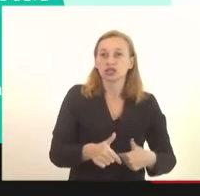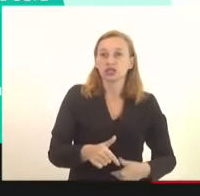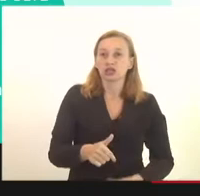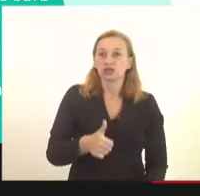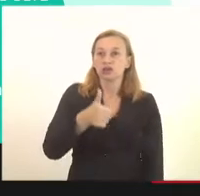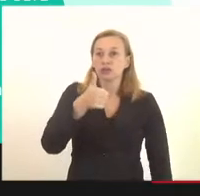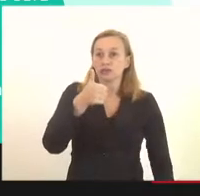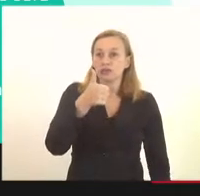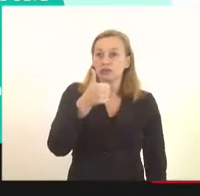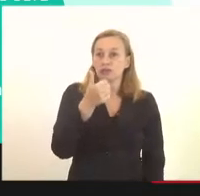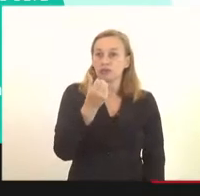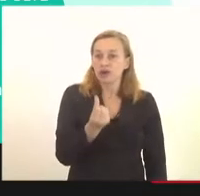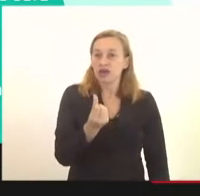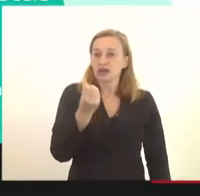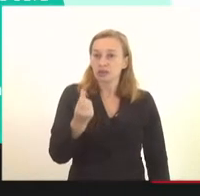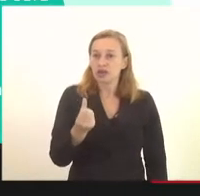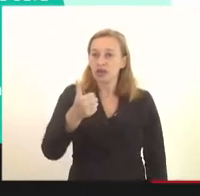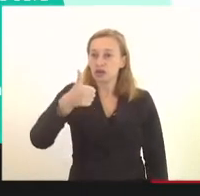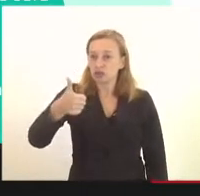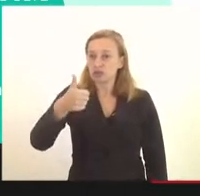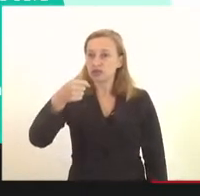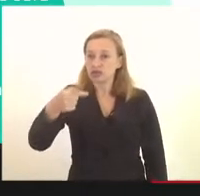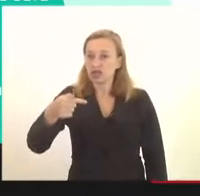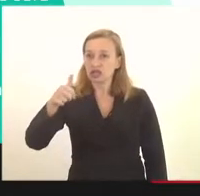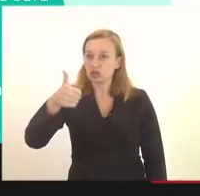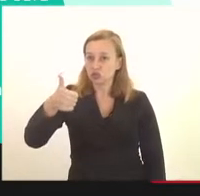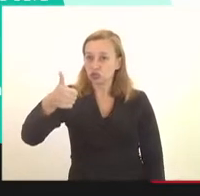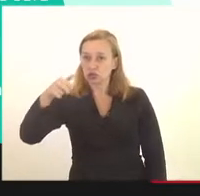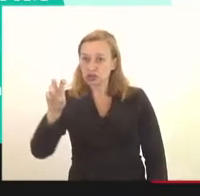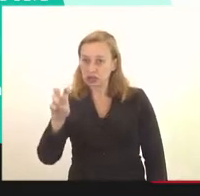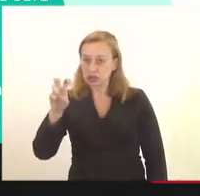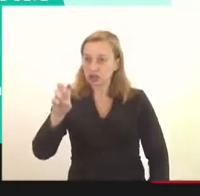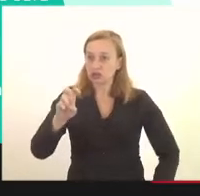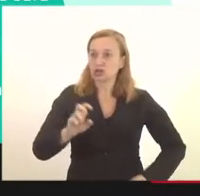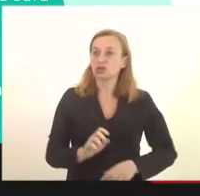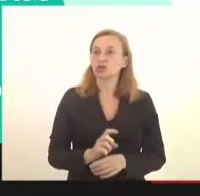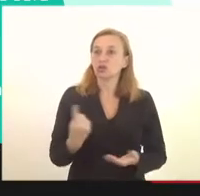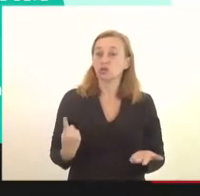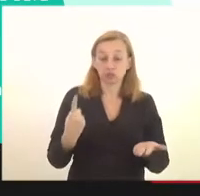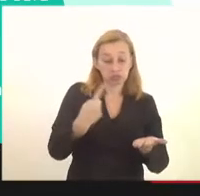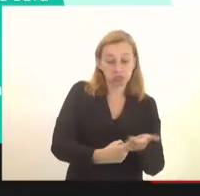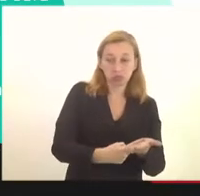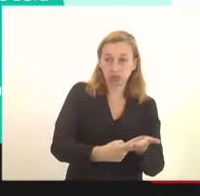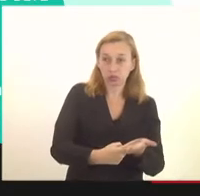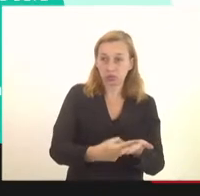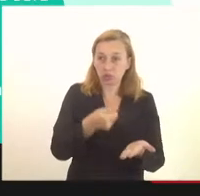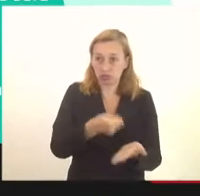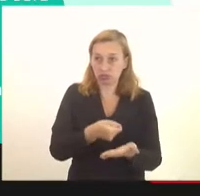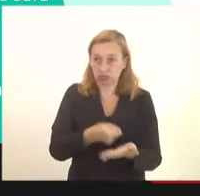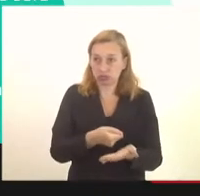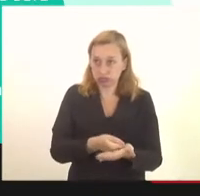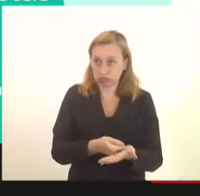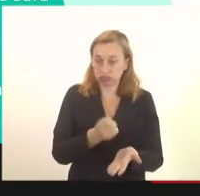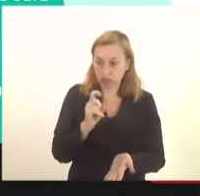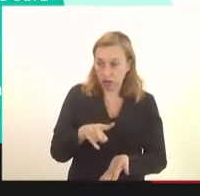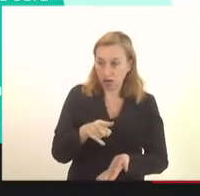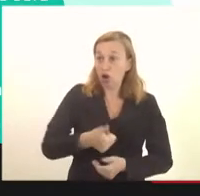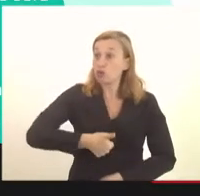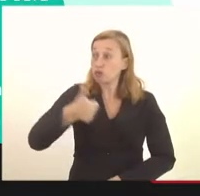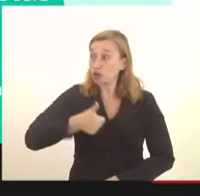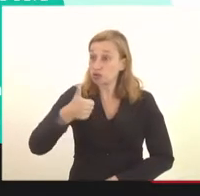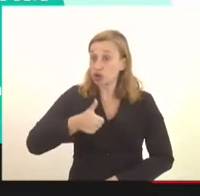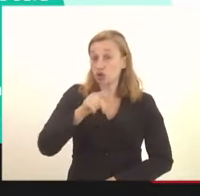715, há previsão de perfuração de um poço em cada um, como parte do compromisso obrigatório, e a gente prevê eles, o primeiro poço